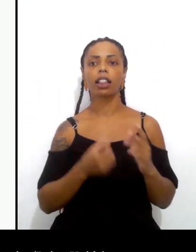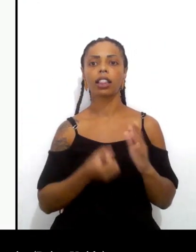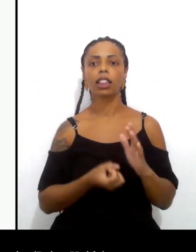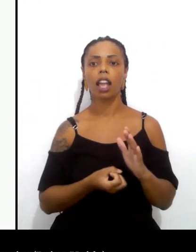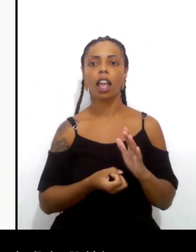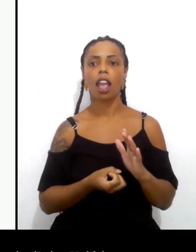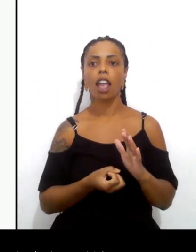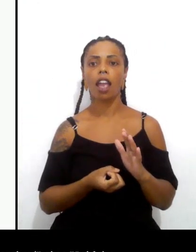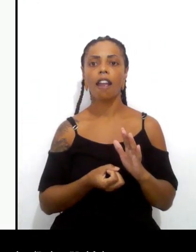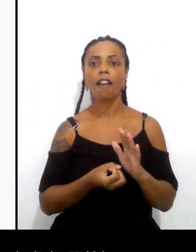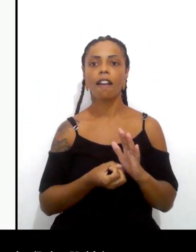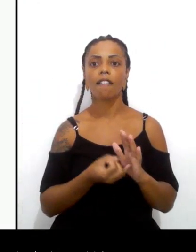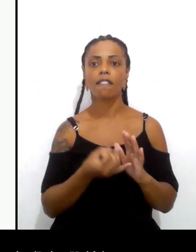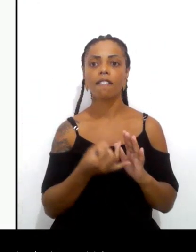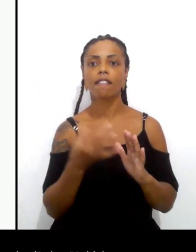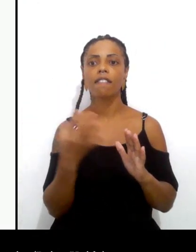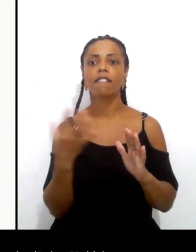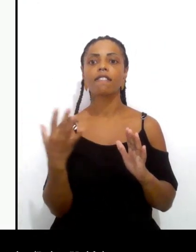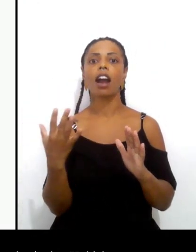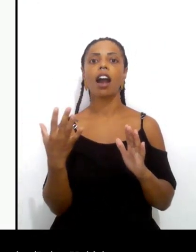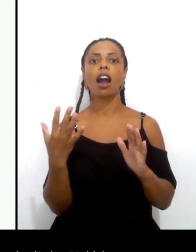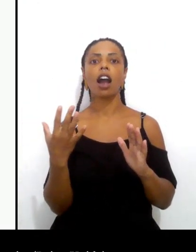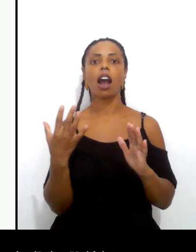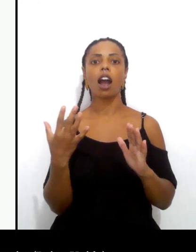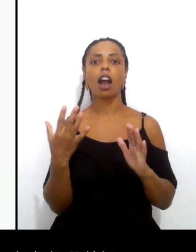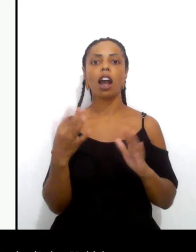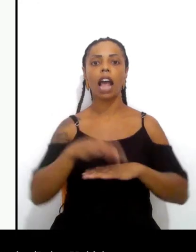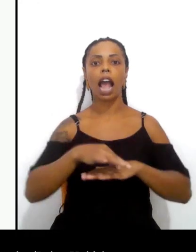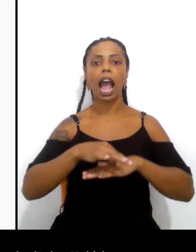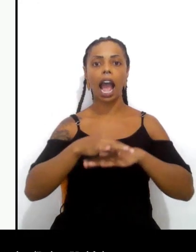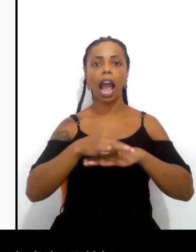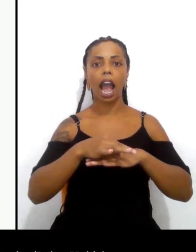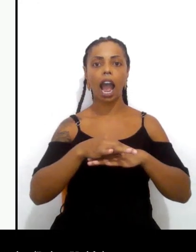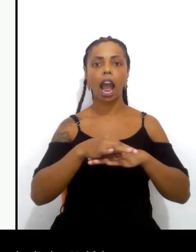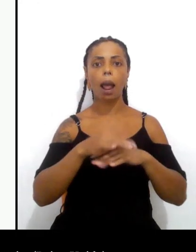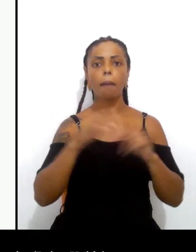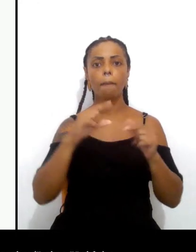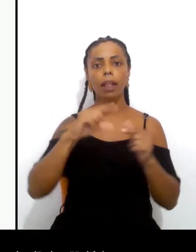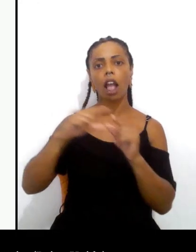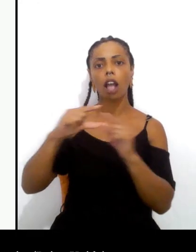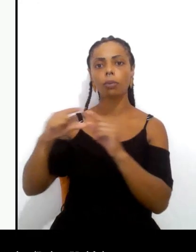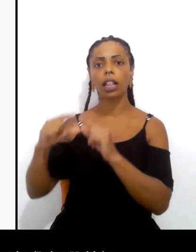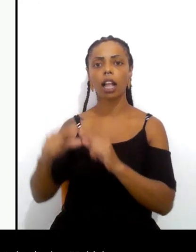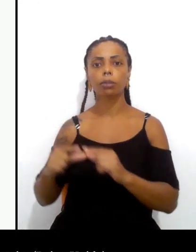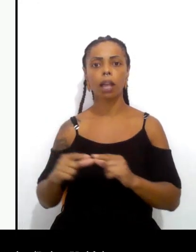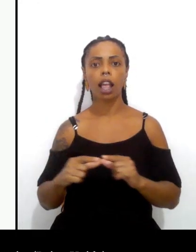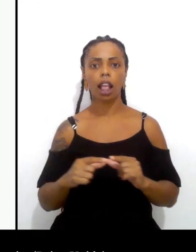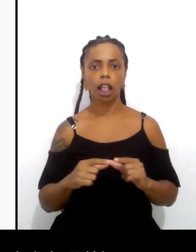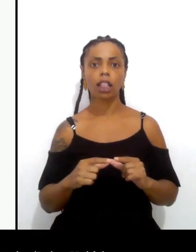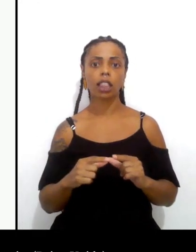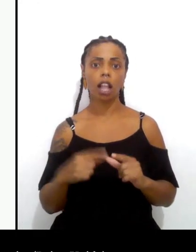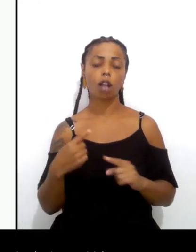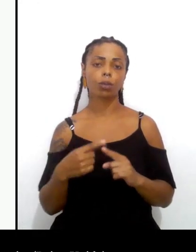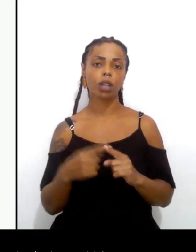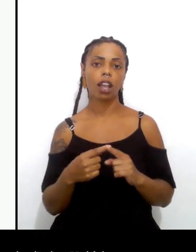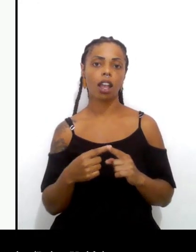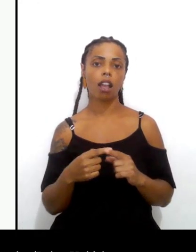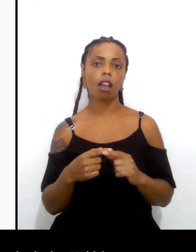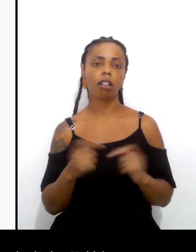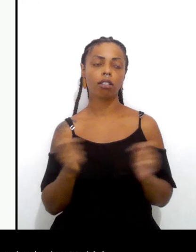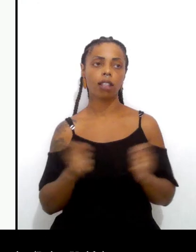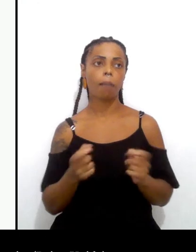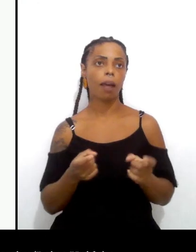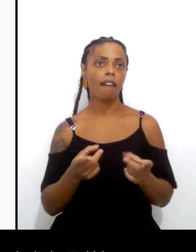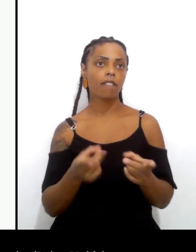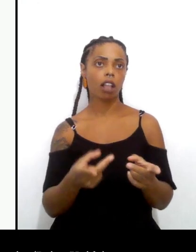de carne vários cortes de carne porque a carne é vendida em diferentes cortes sejam a parte